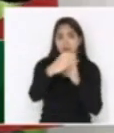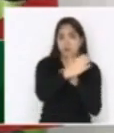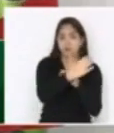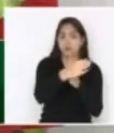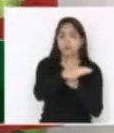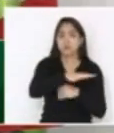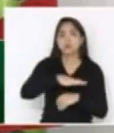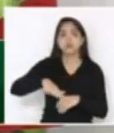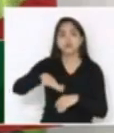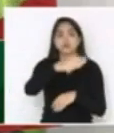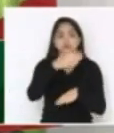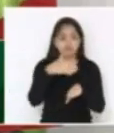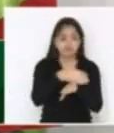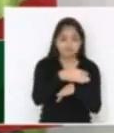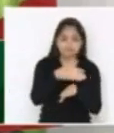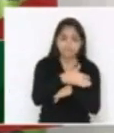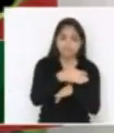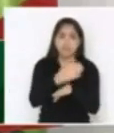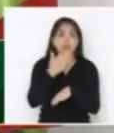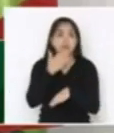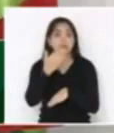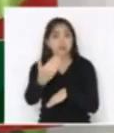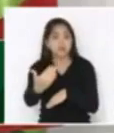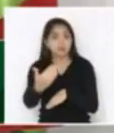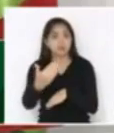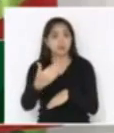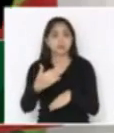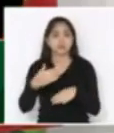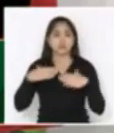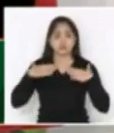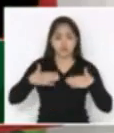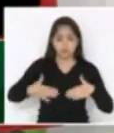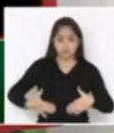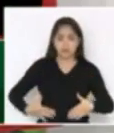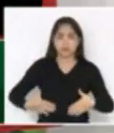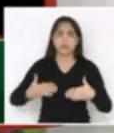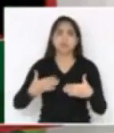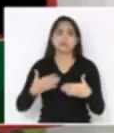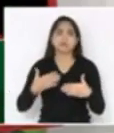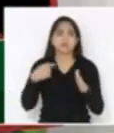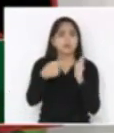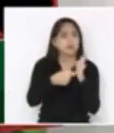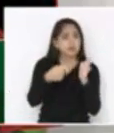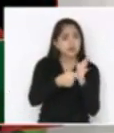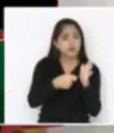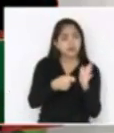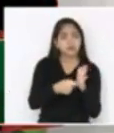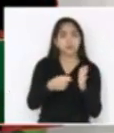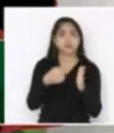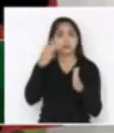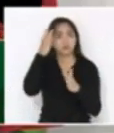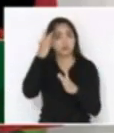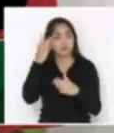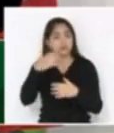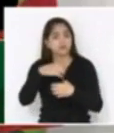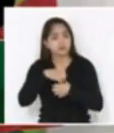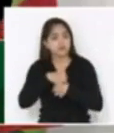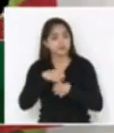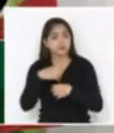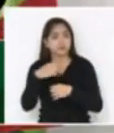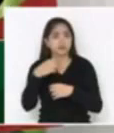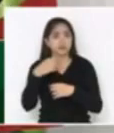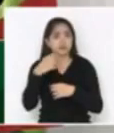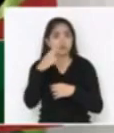inteira, reivindicando com camiseta na luta. Então, eu acho que é um sentimento muito forte